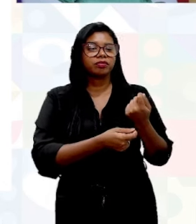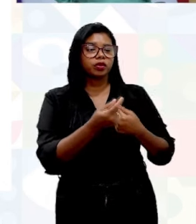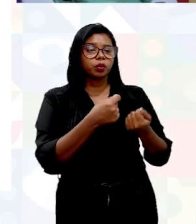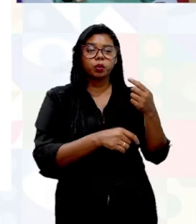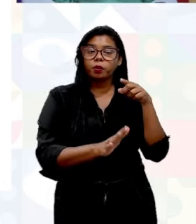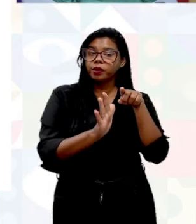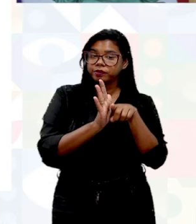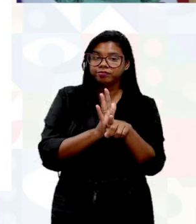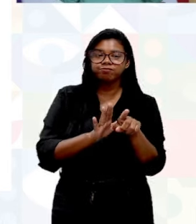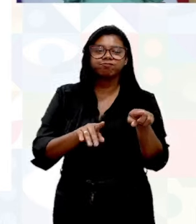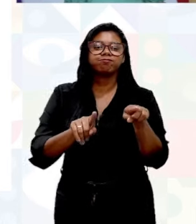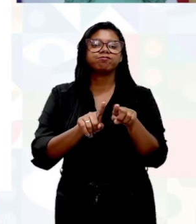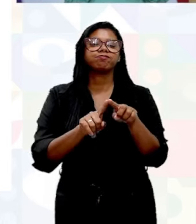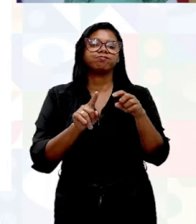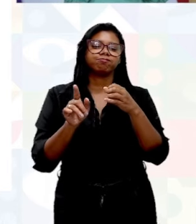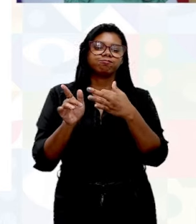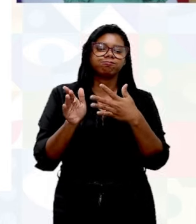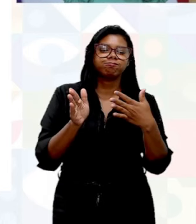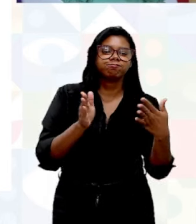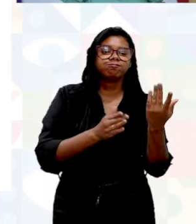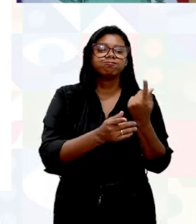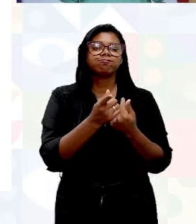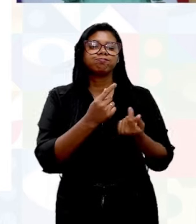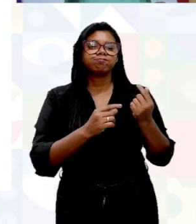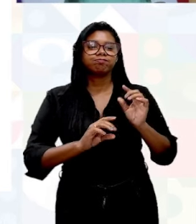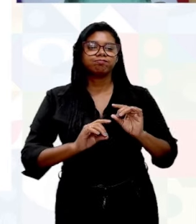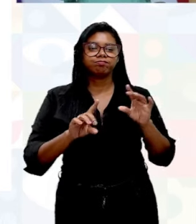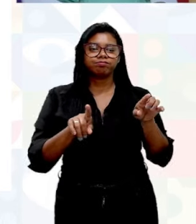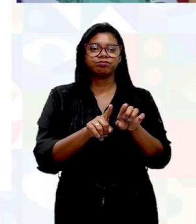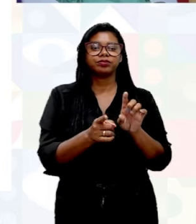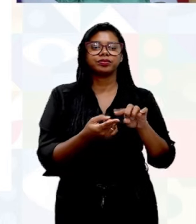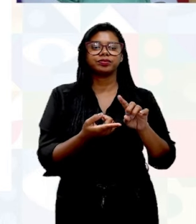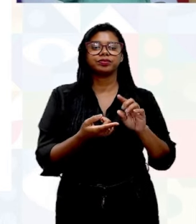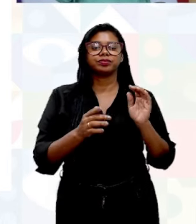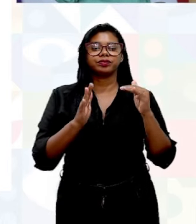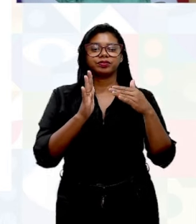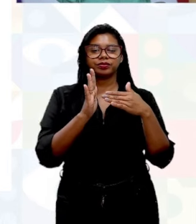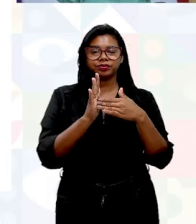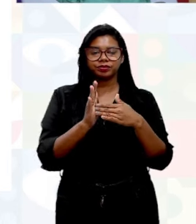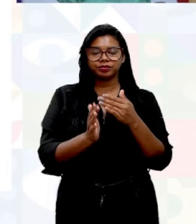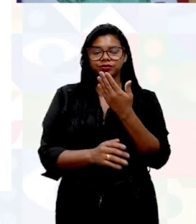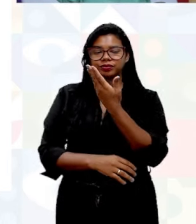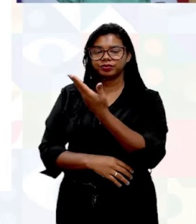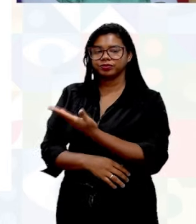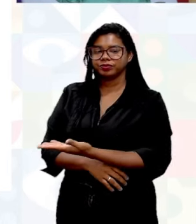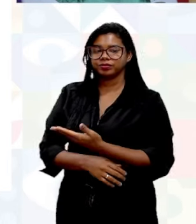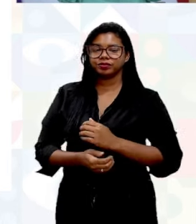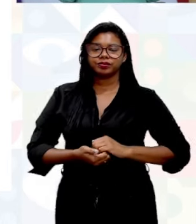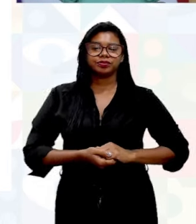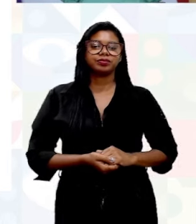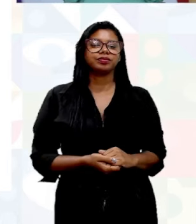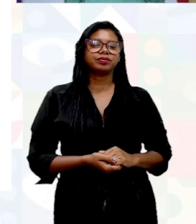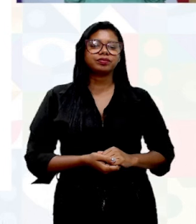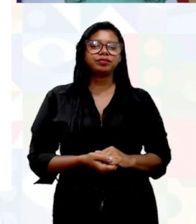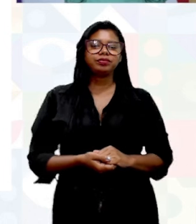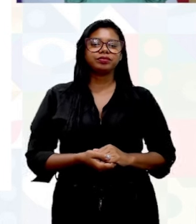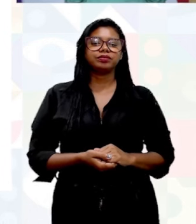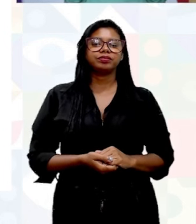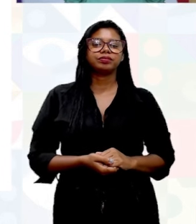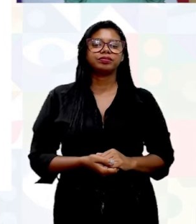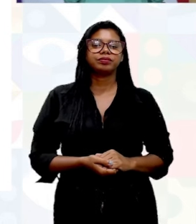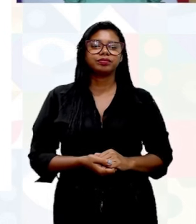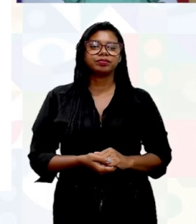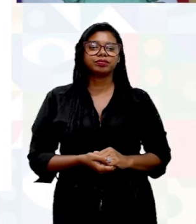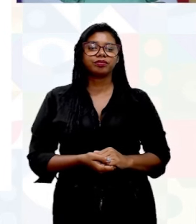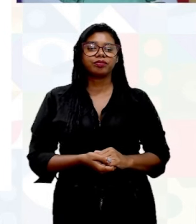perguntar muito durante o processo de negociação. E por último, é o negociador estável. Esse negociador